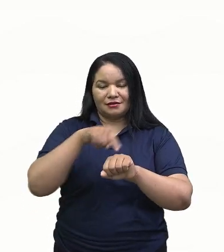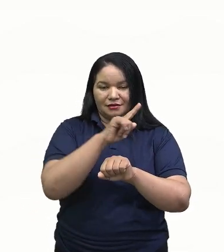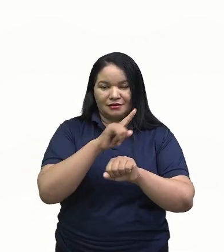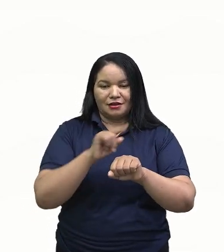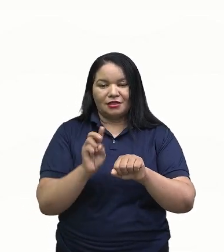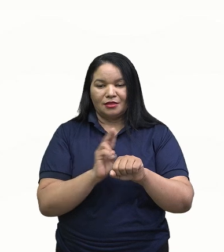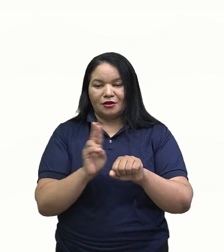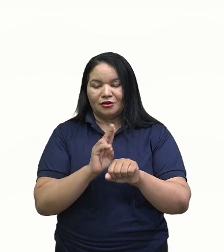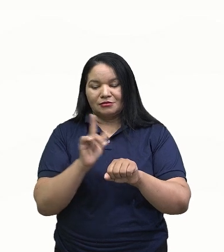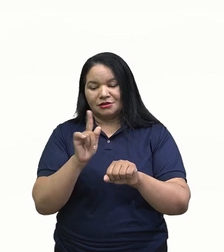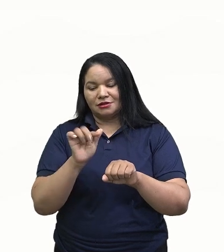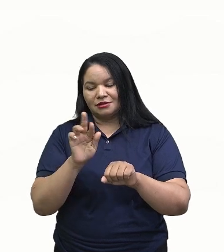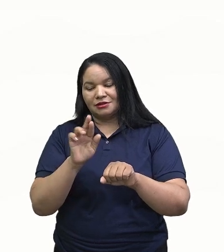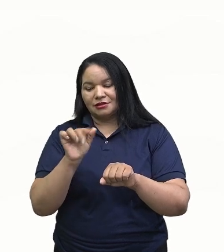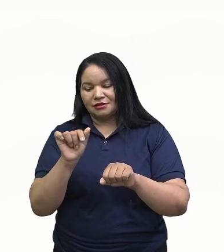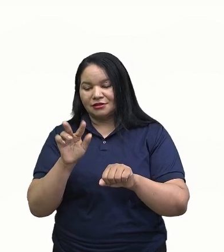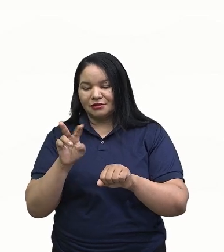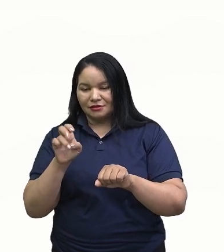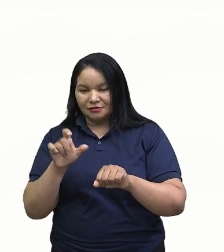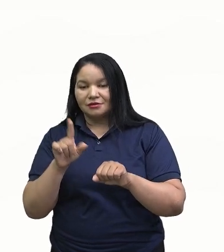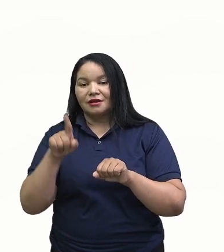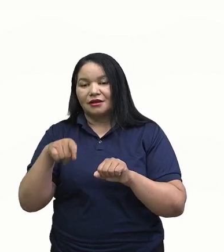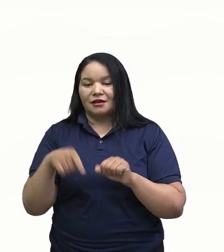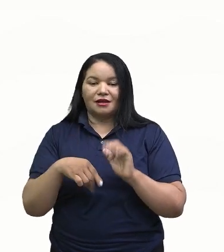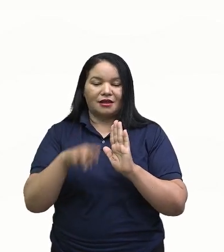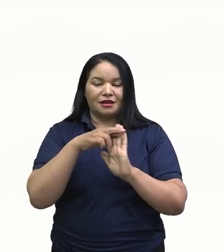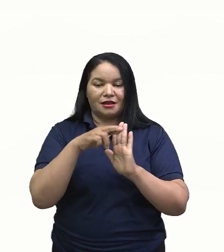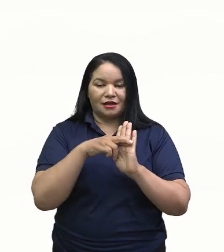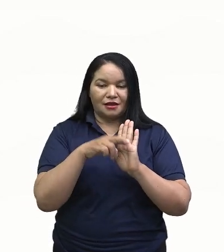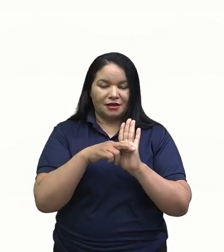grave. Perceberam? Então, essa é a regra de palavras